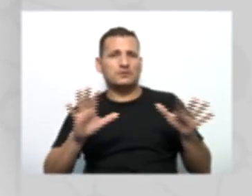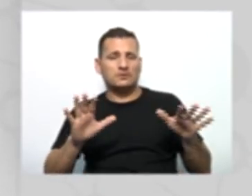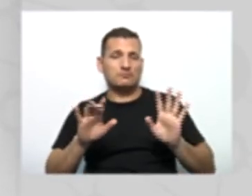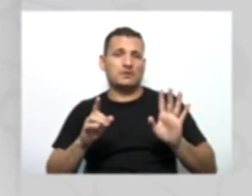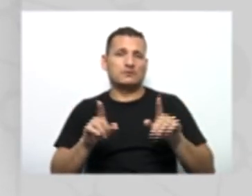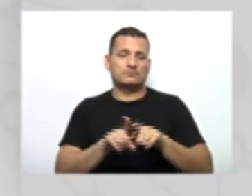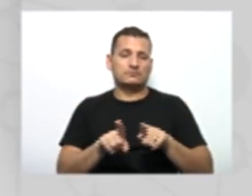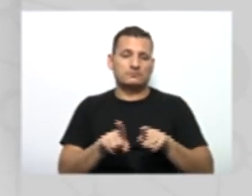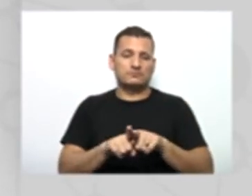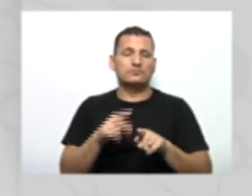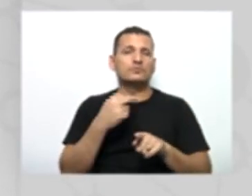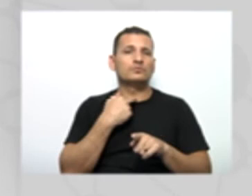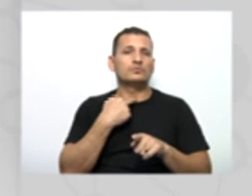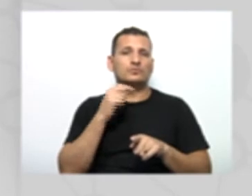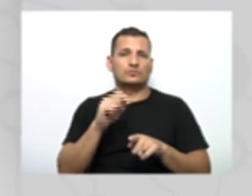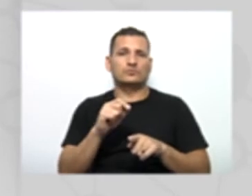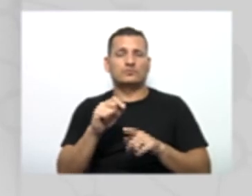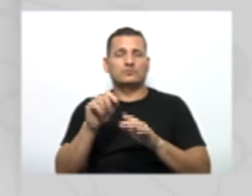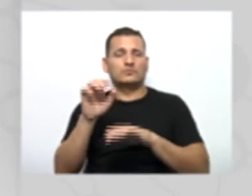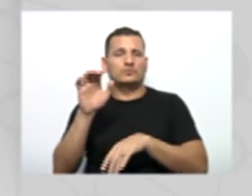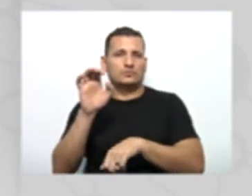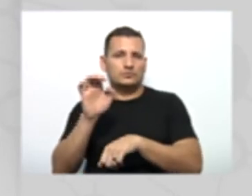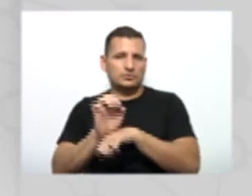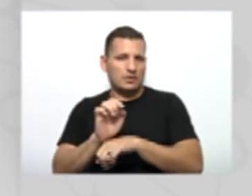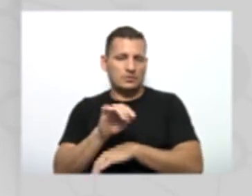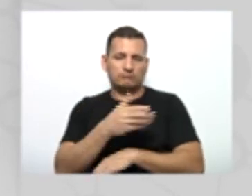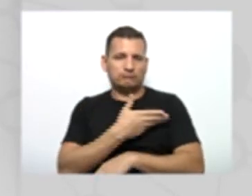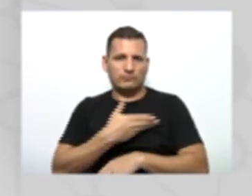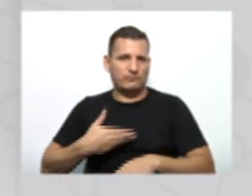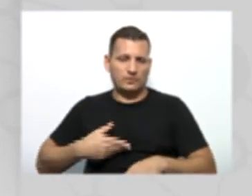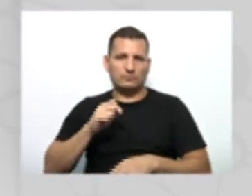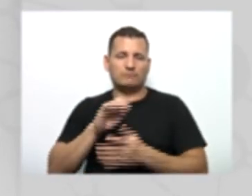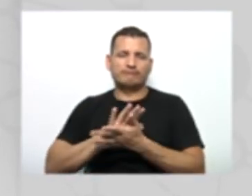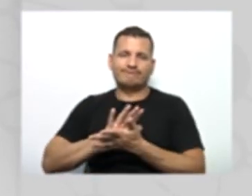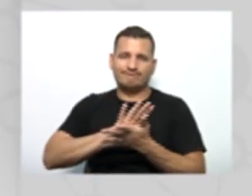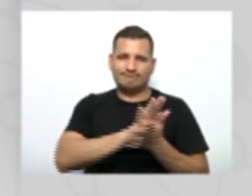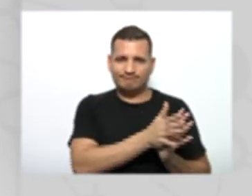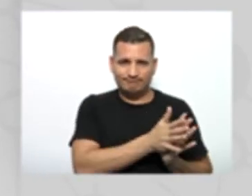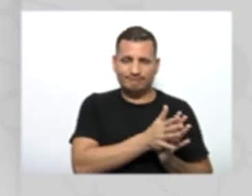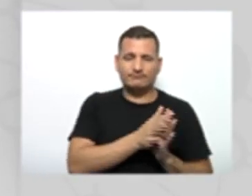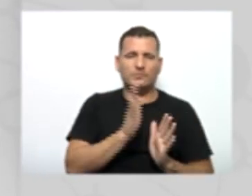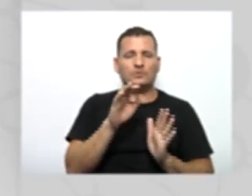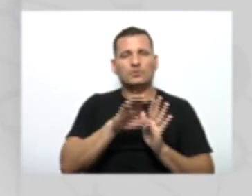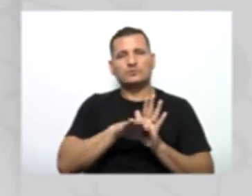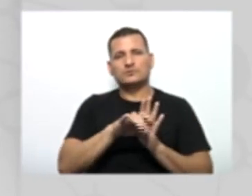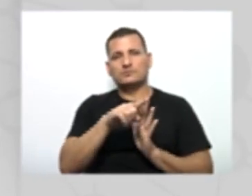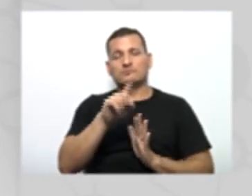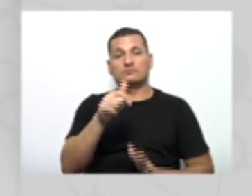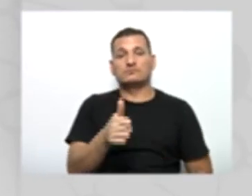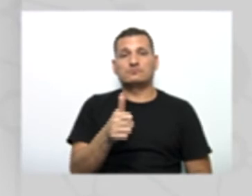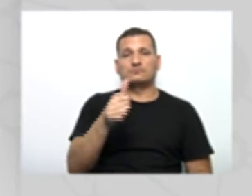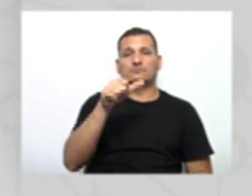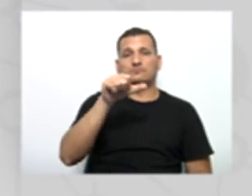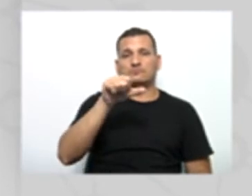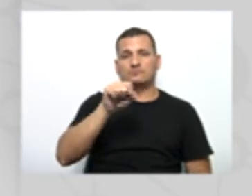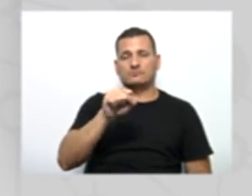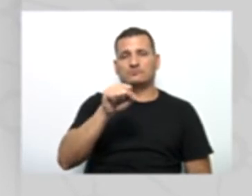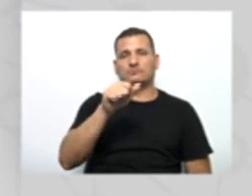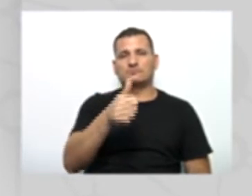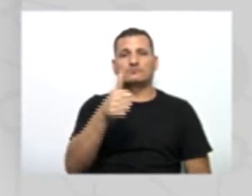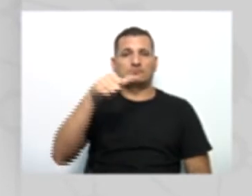audiência pública, de um orçamento público participativo, né? Que o aluno ele tem o direito de produzir ou de elaborar